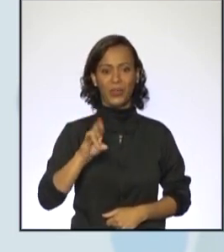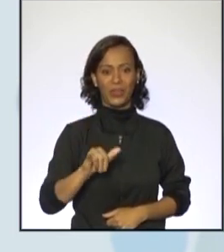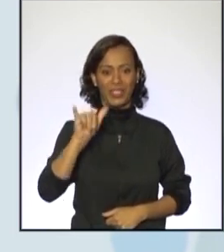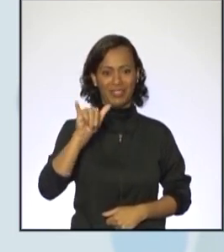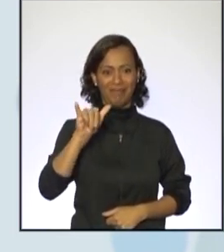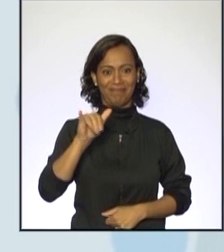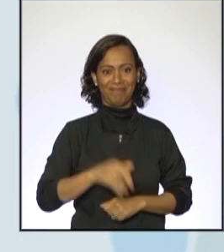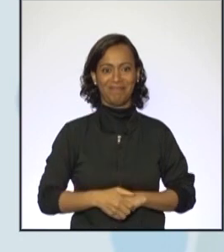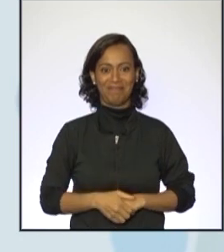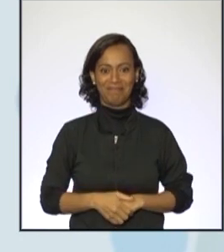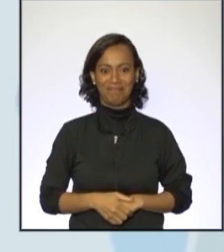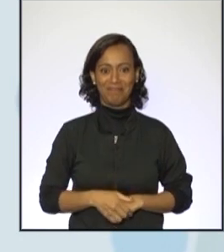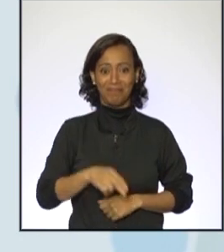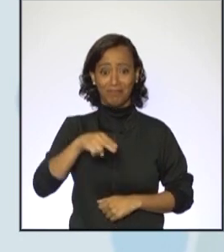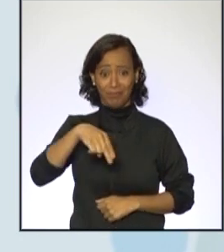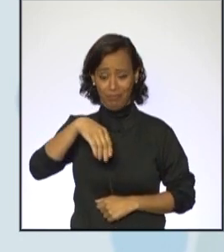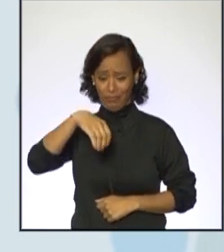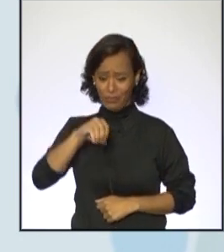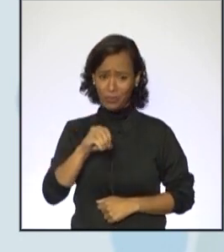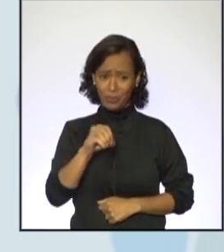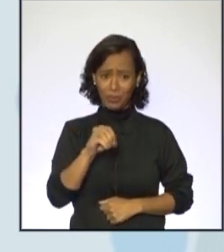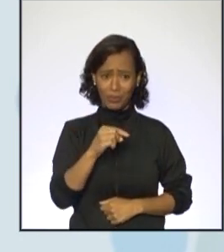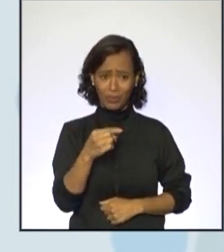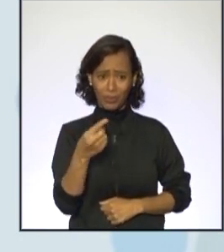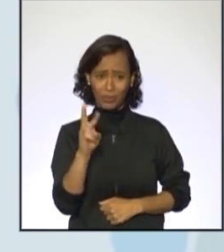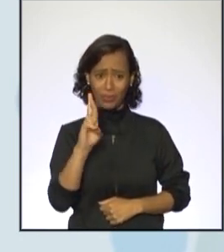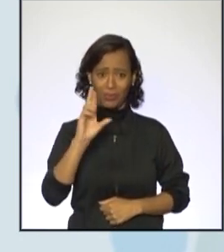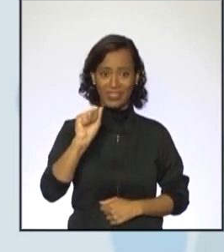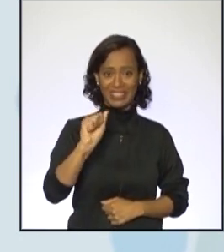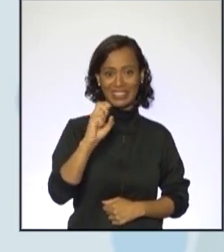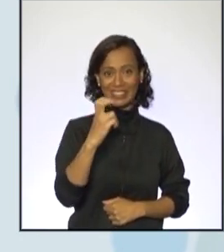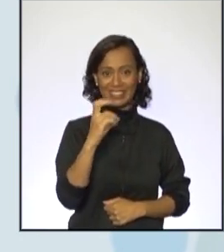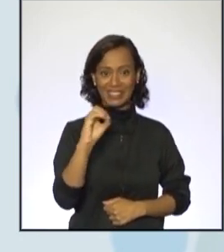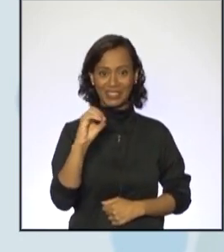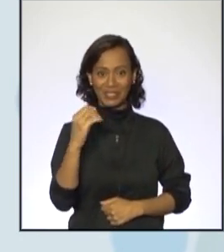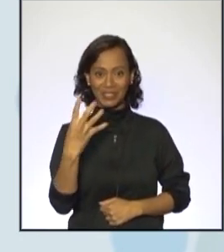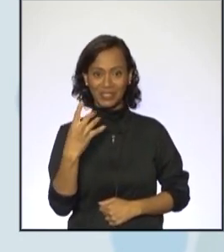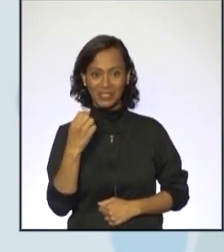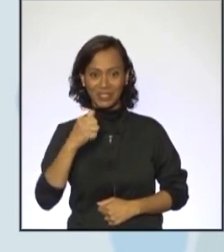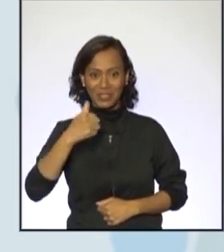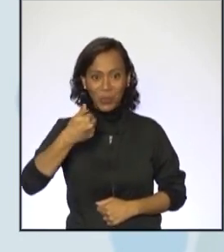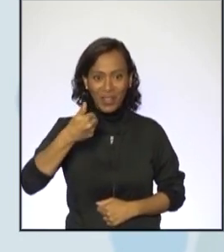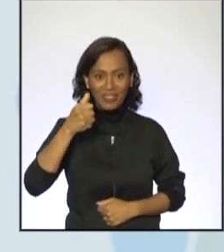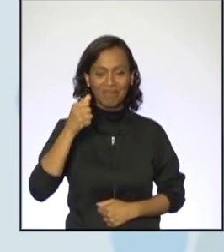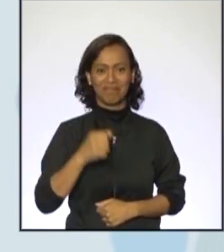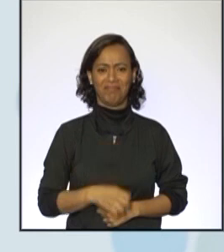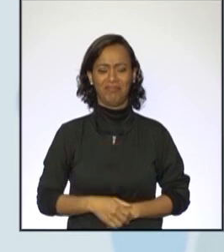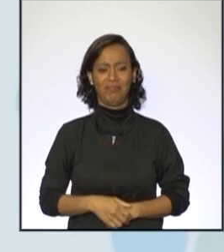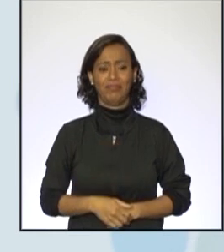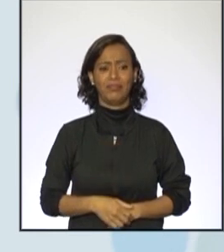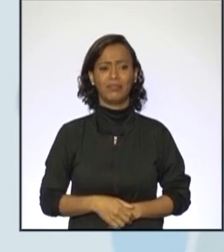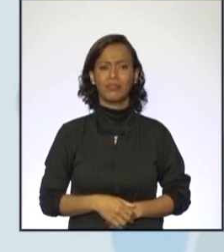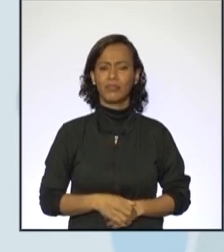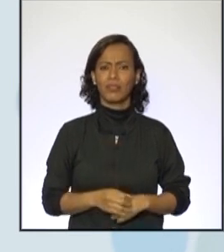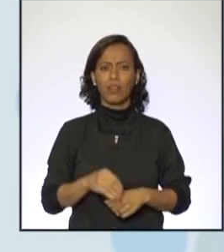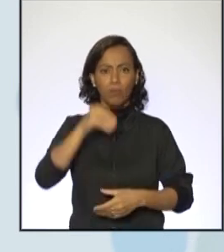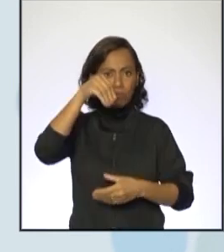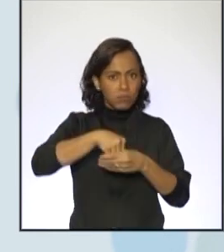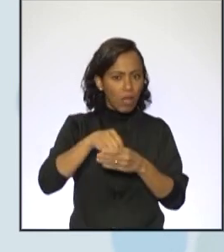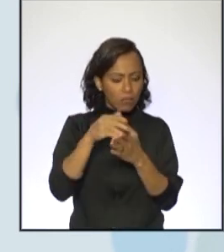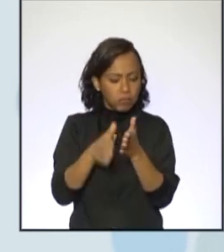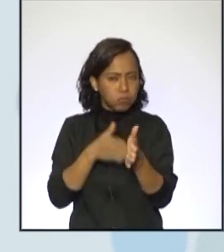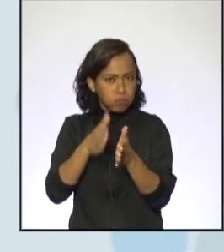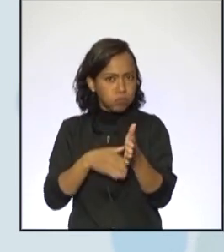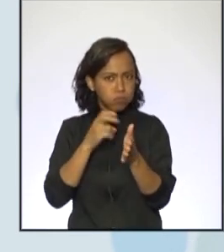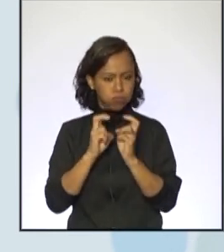801. ouvir som no transporte público Pode. sem fone de ouvido.